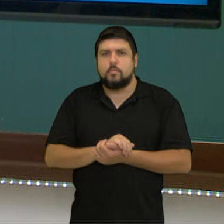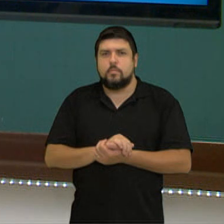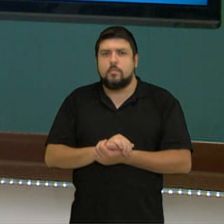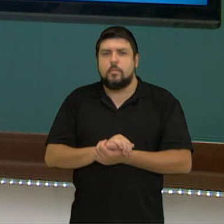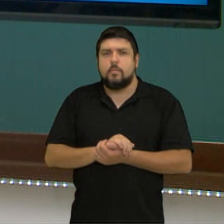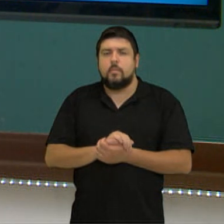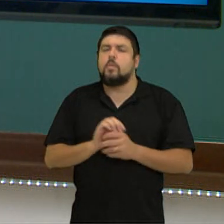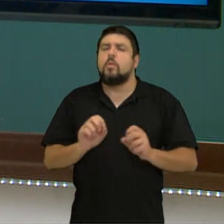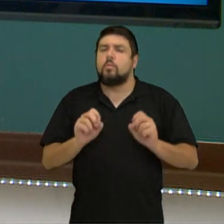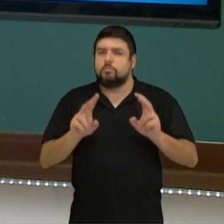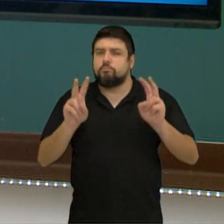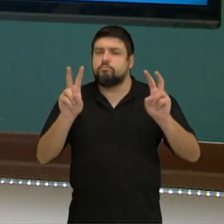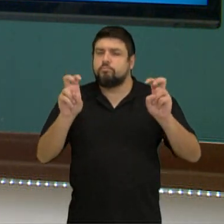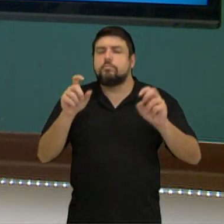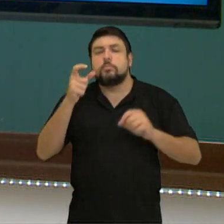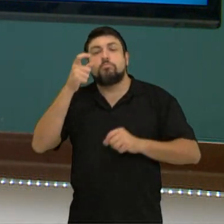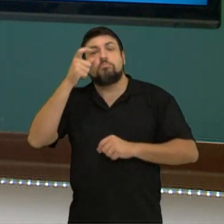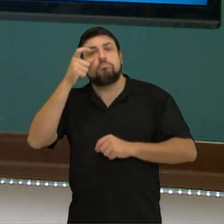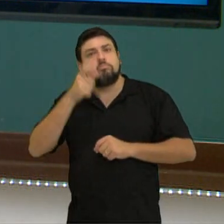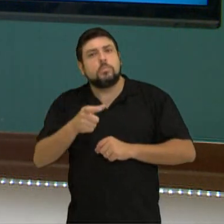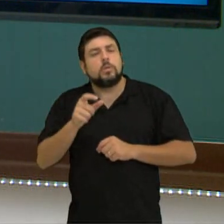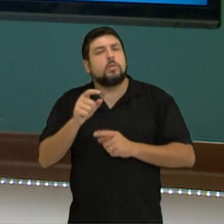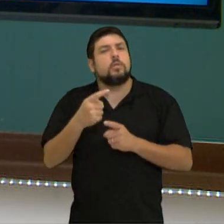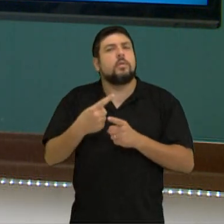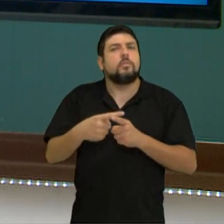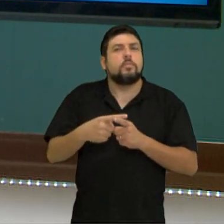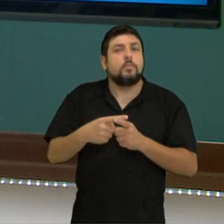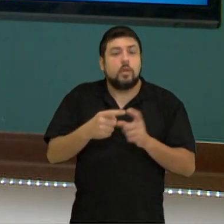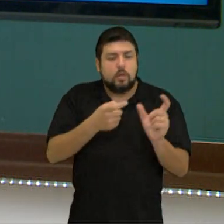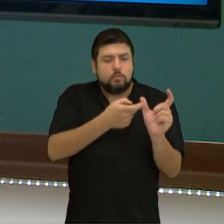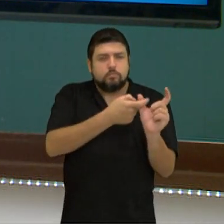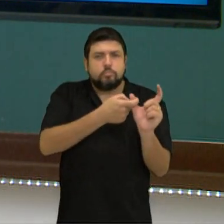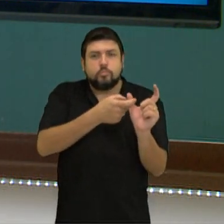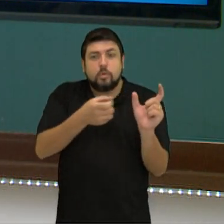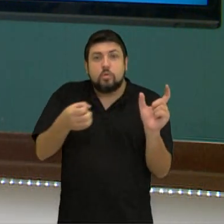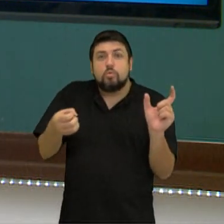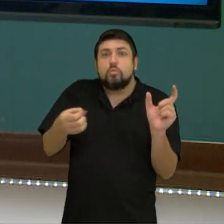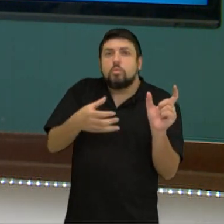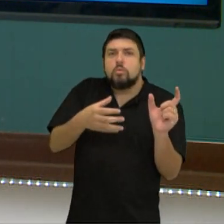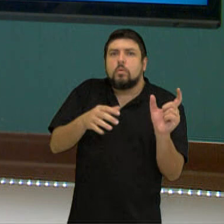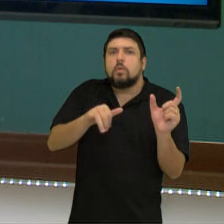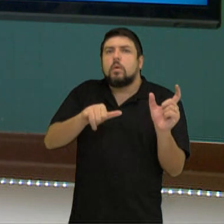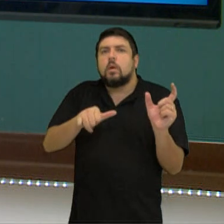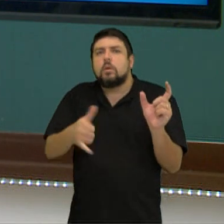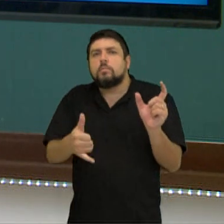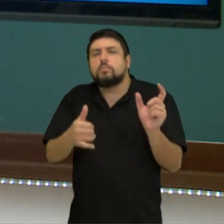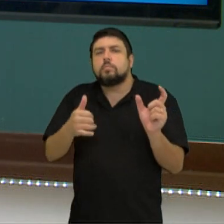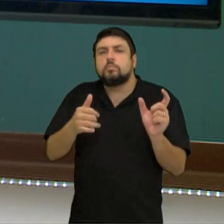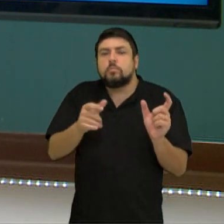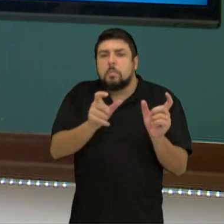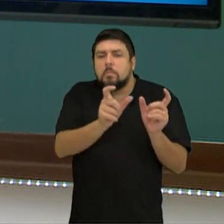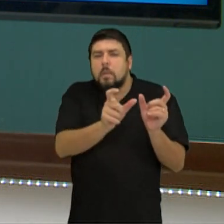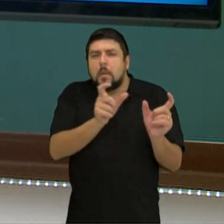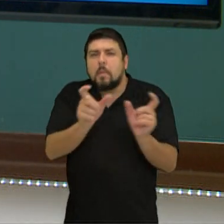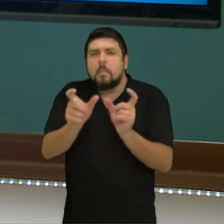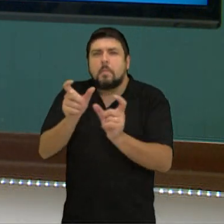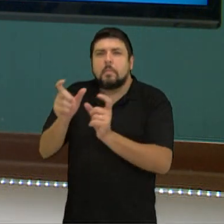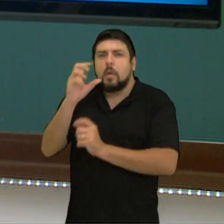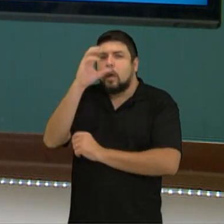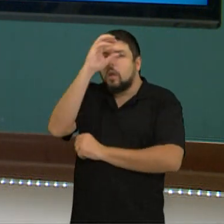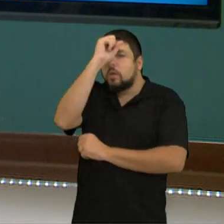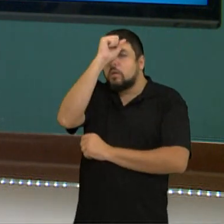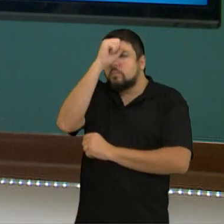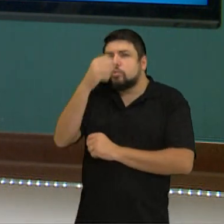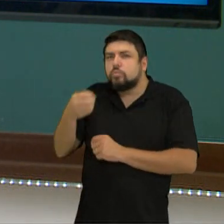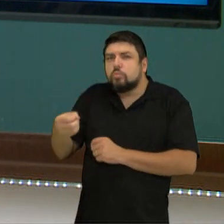gente acaba ampliando bastante o nosso vocabulário, tá? Então, através dos prefixos e dos sufixos, a gente consegue aumentar